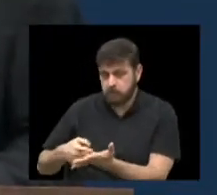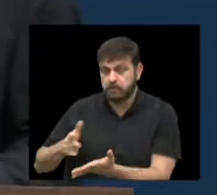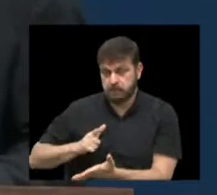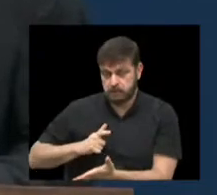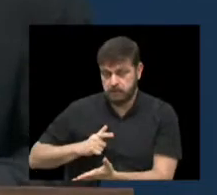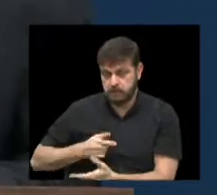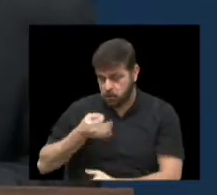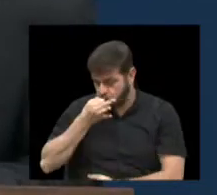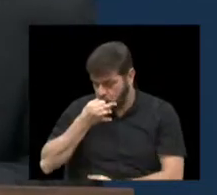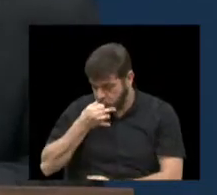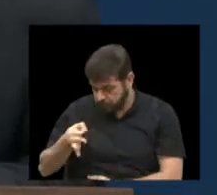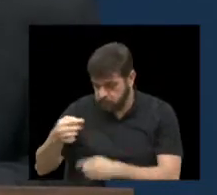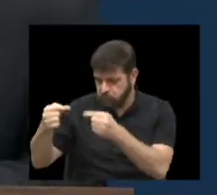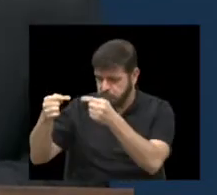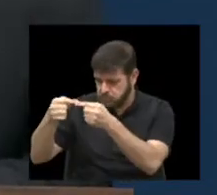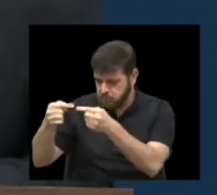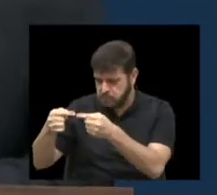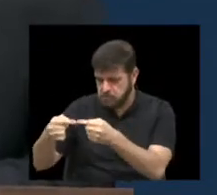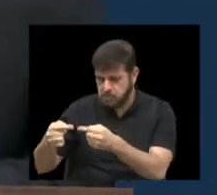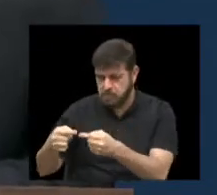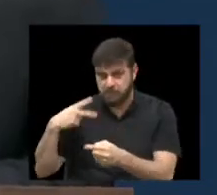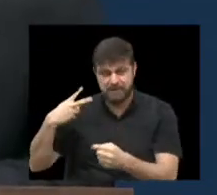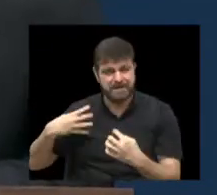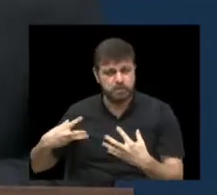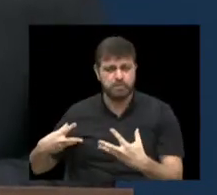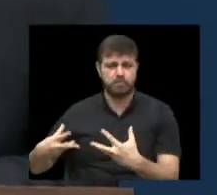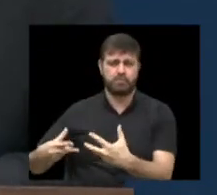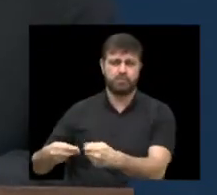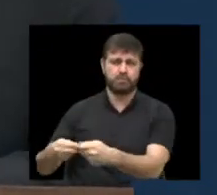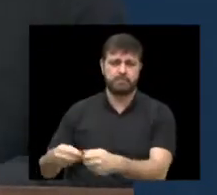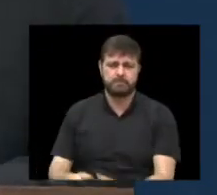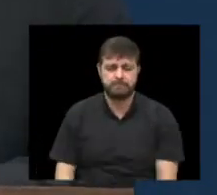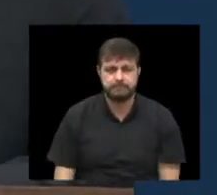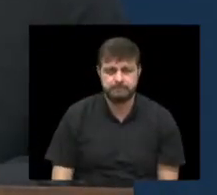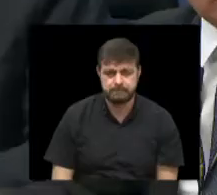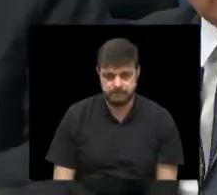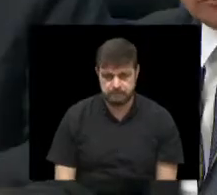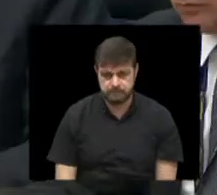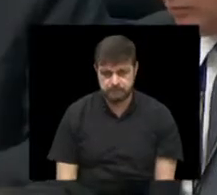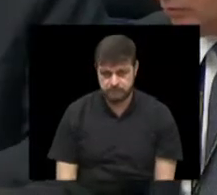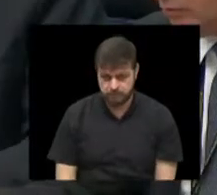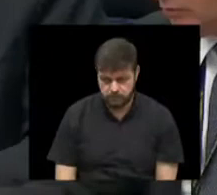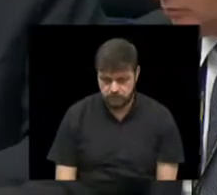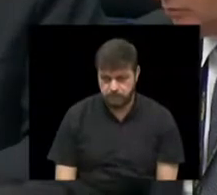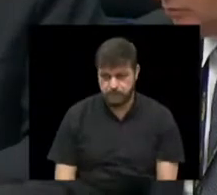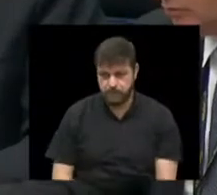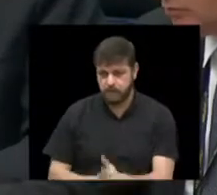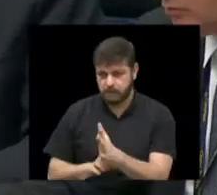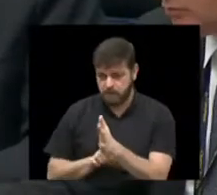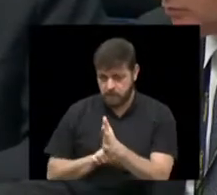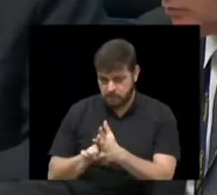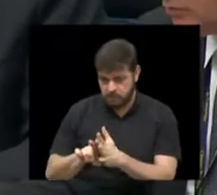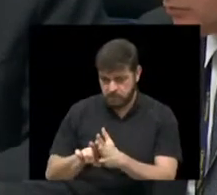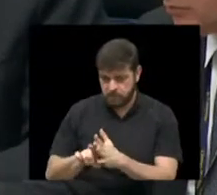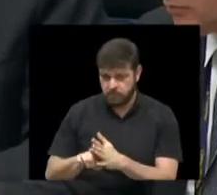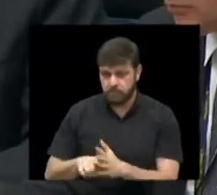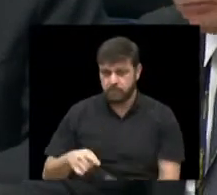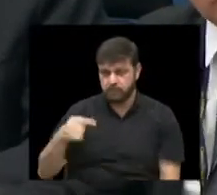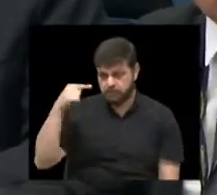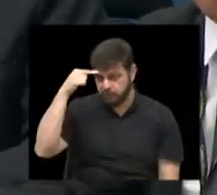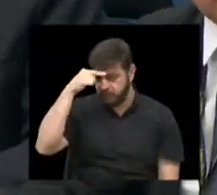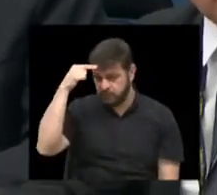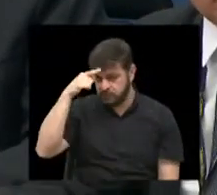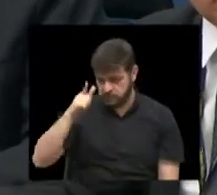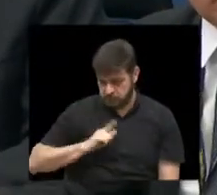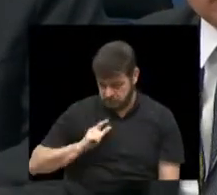e exara parecer favorável por unanimidade. Com parecer favorável, consulto o segundo secretário, vereador Felipe